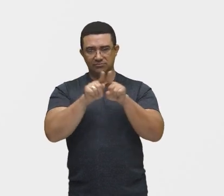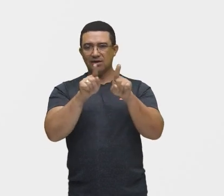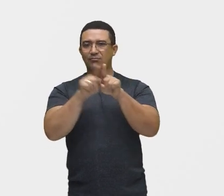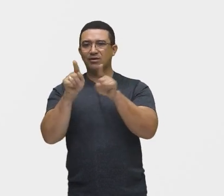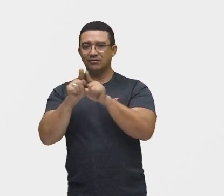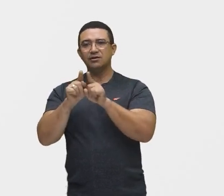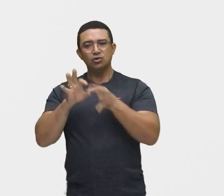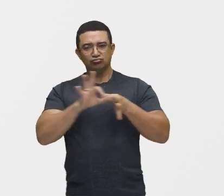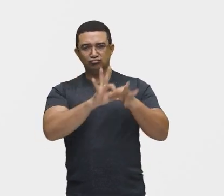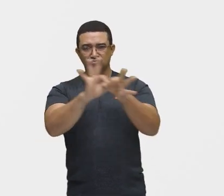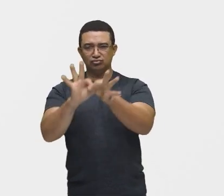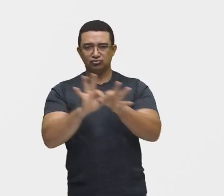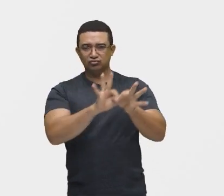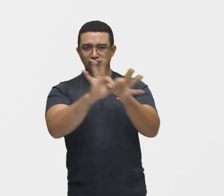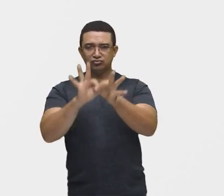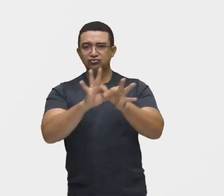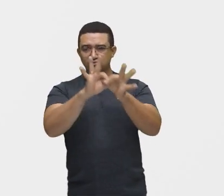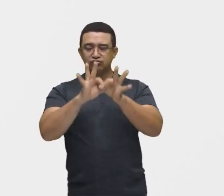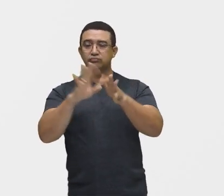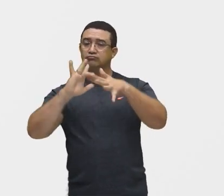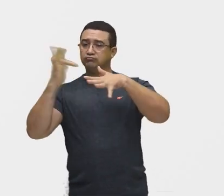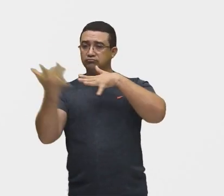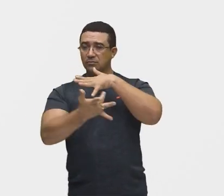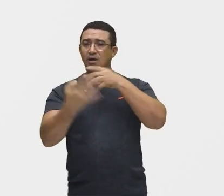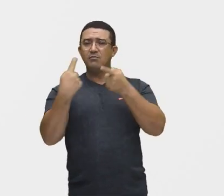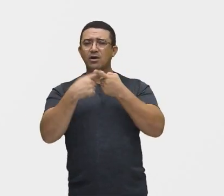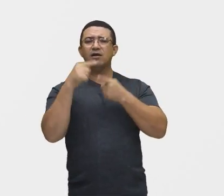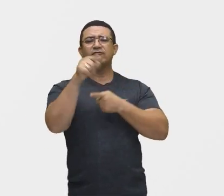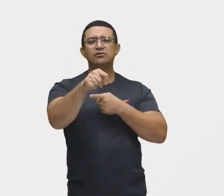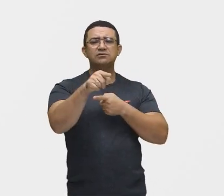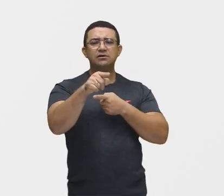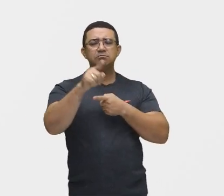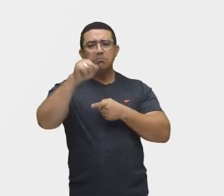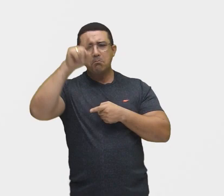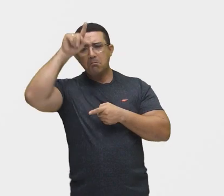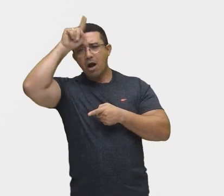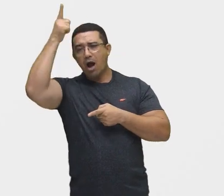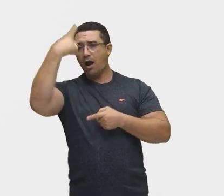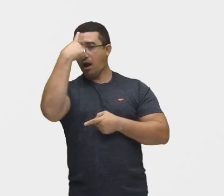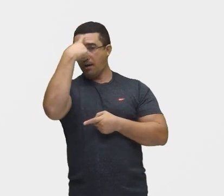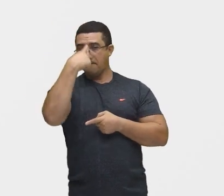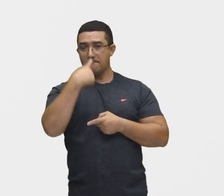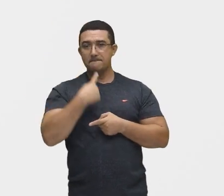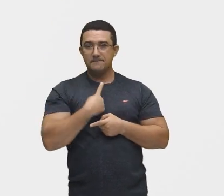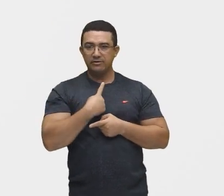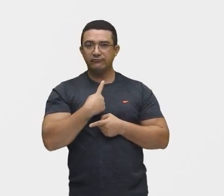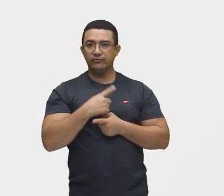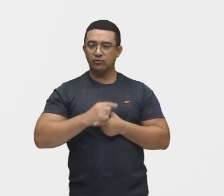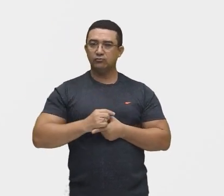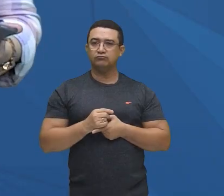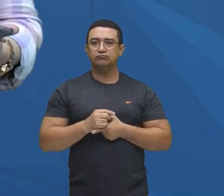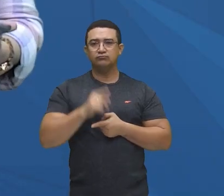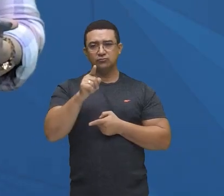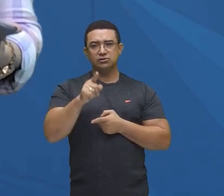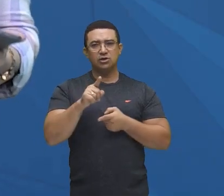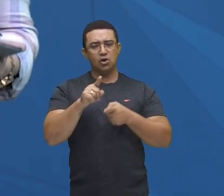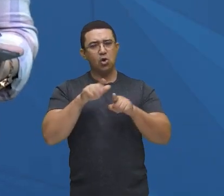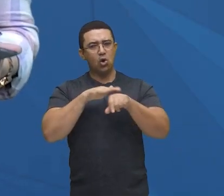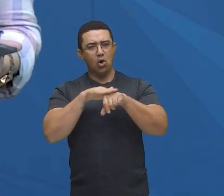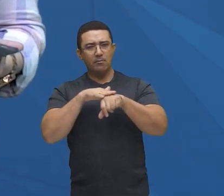você cria perfil que tenta reproduzir, né, estender ou simplesmente, né, dar voz às